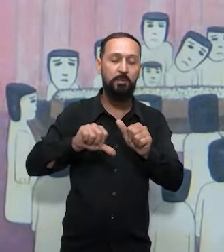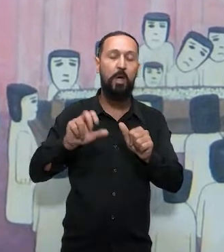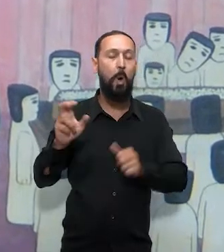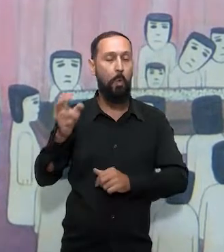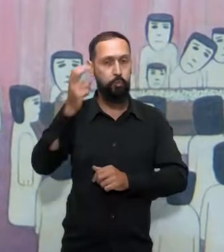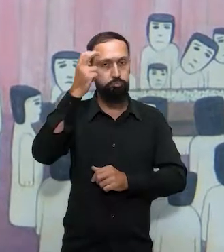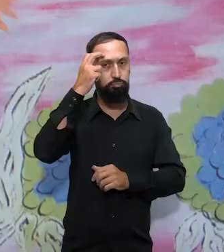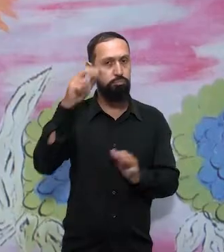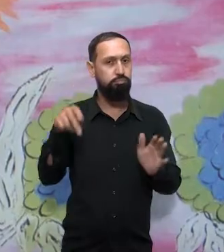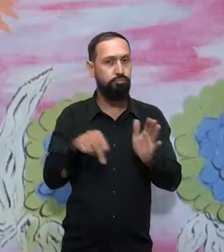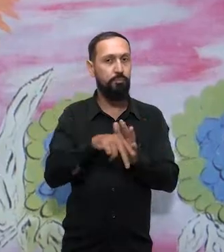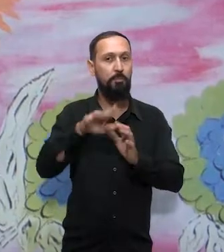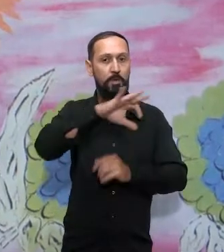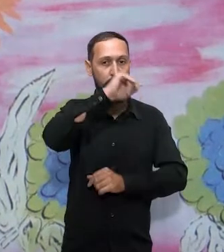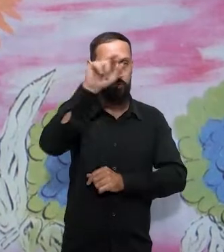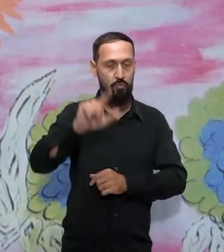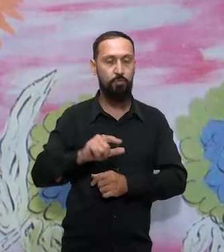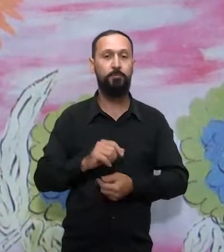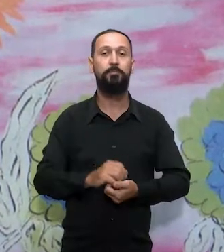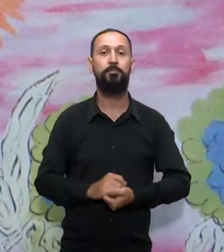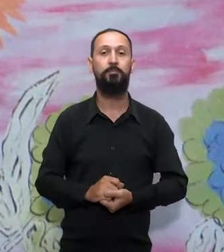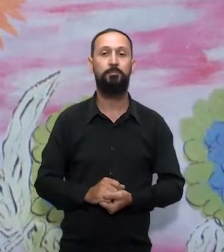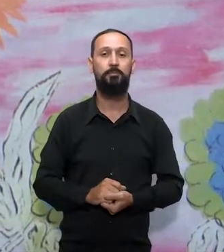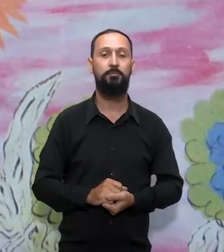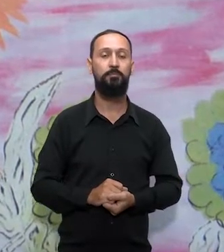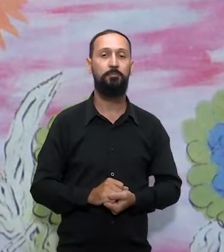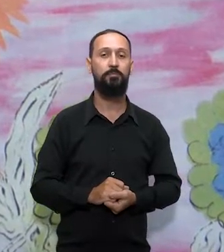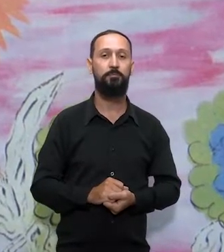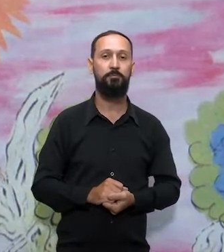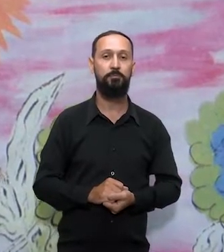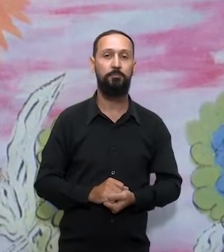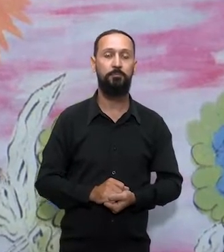produção artístico-cultural de Mato Grosso do Sul.